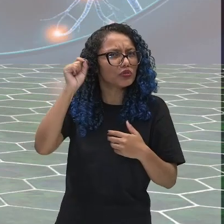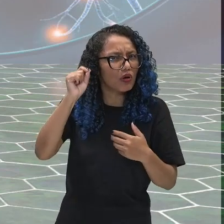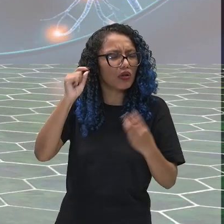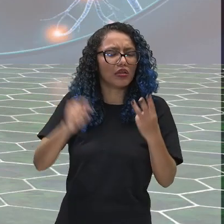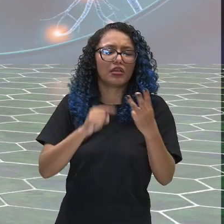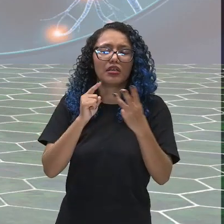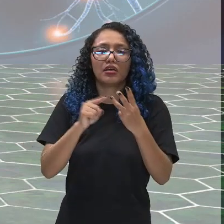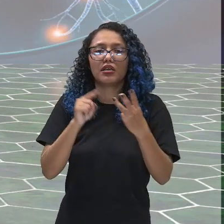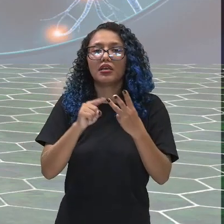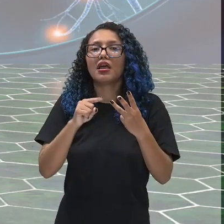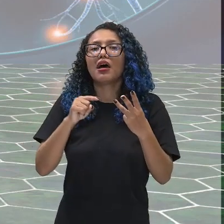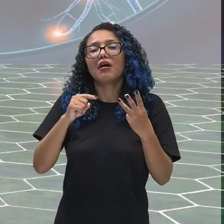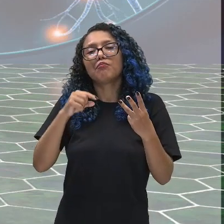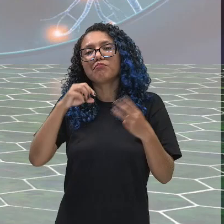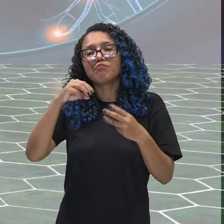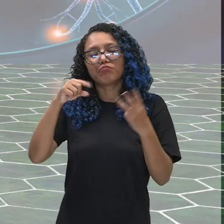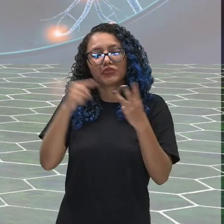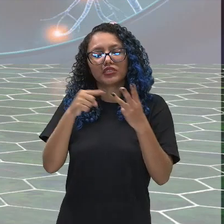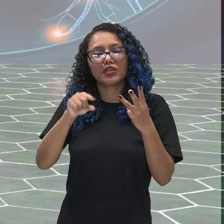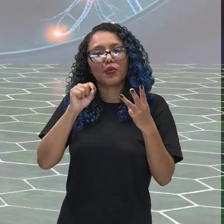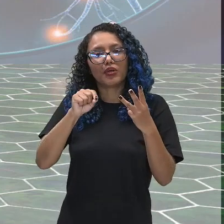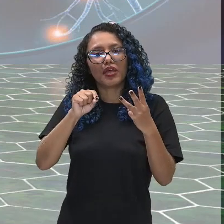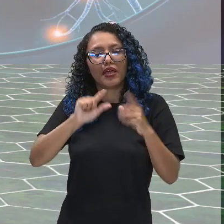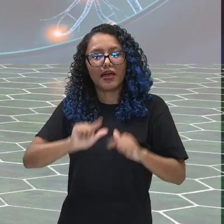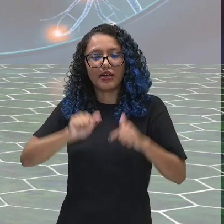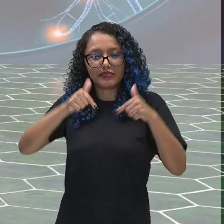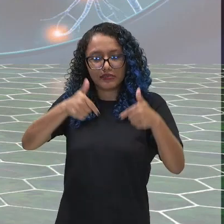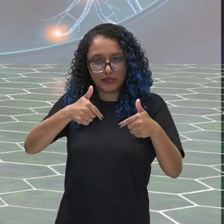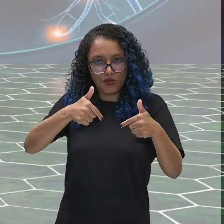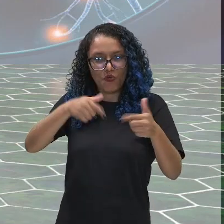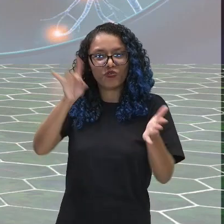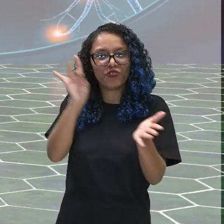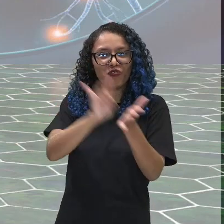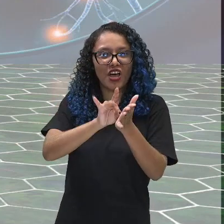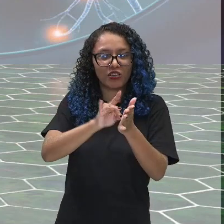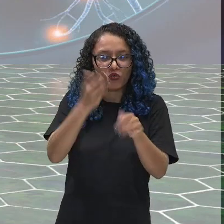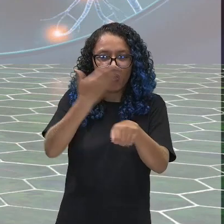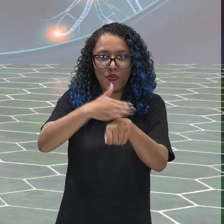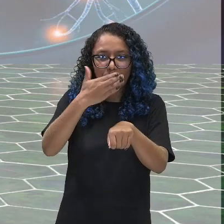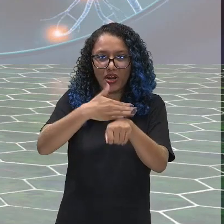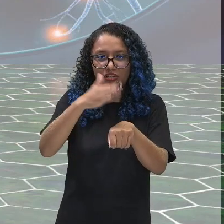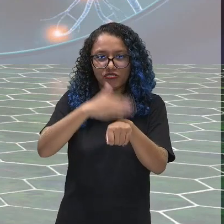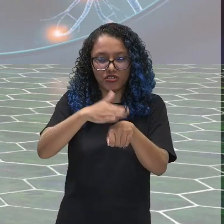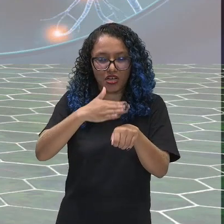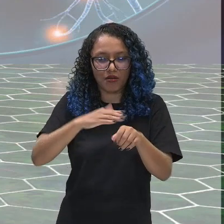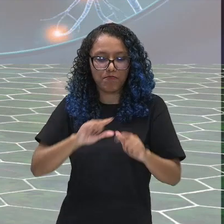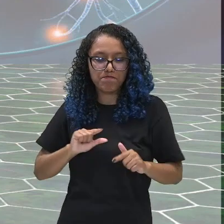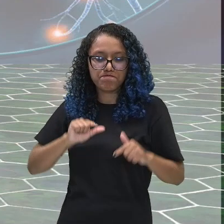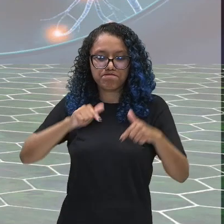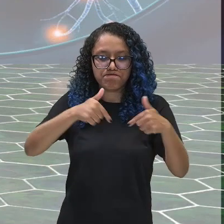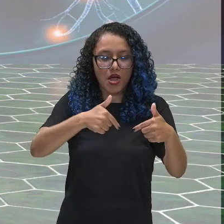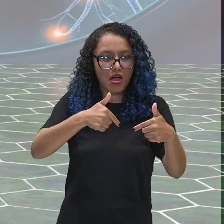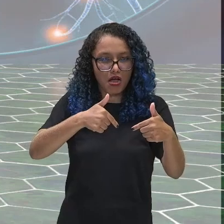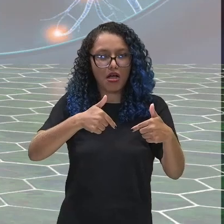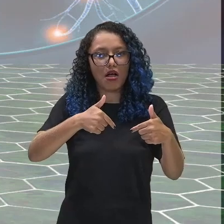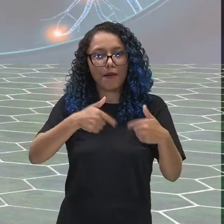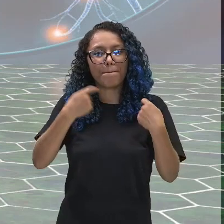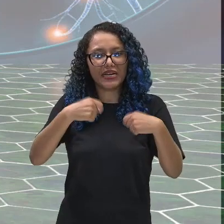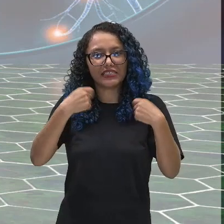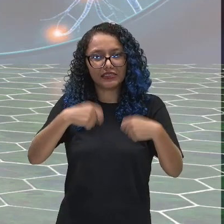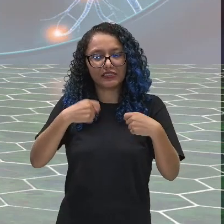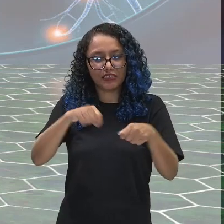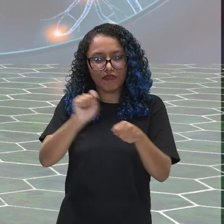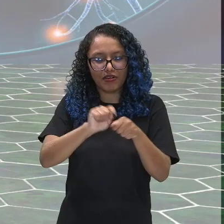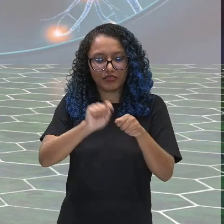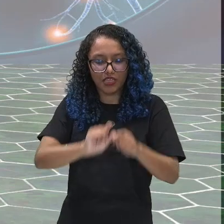a realização desse comando, é a ação da resposta que está sendo ali, que foi processada e deve ser